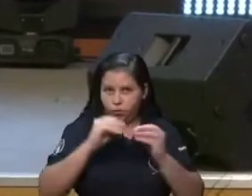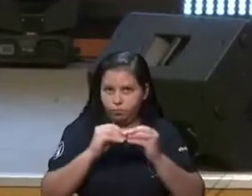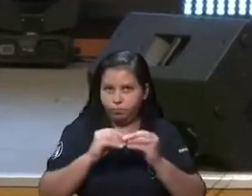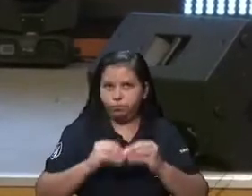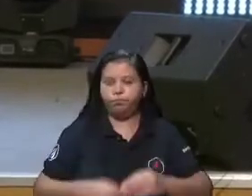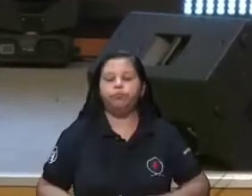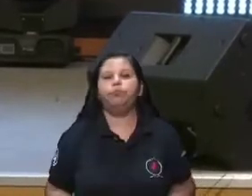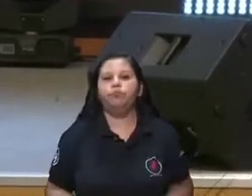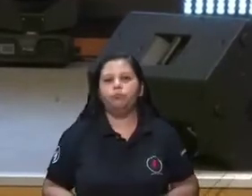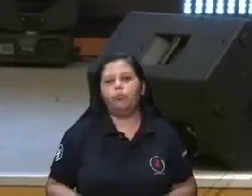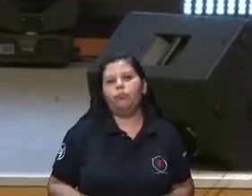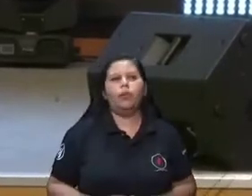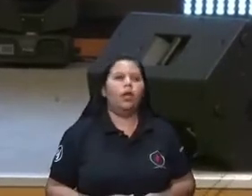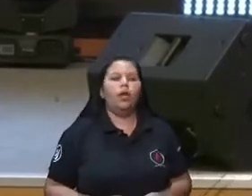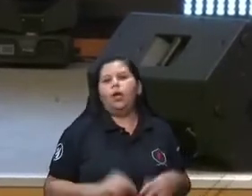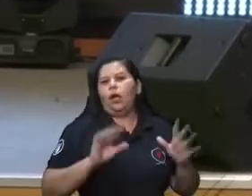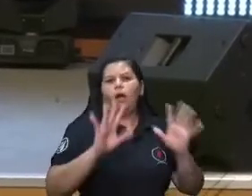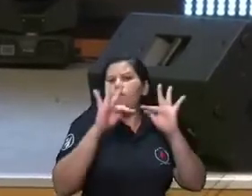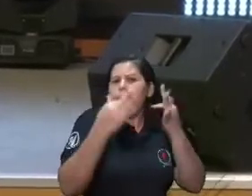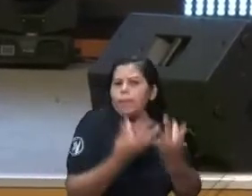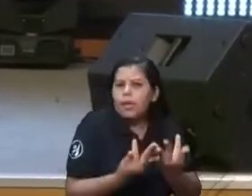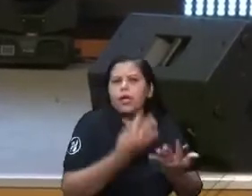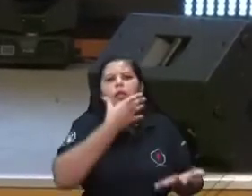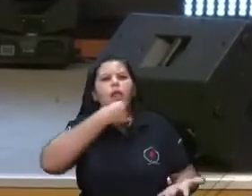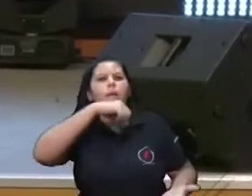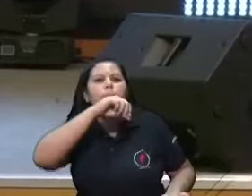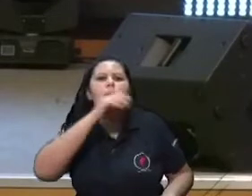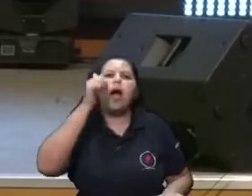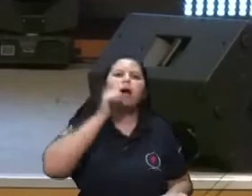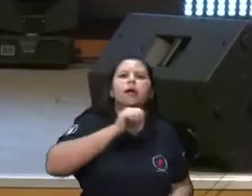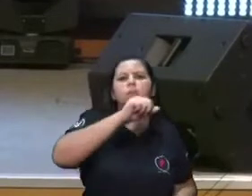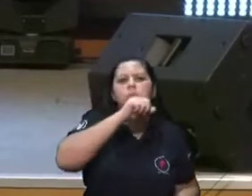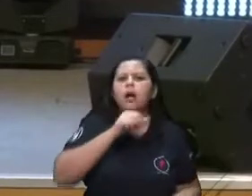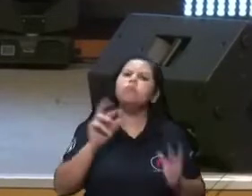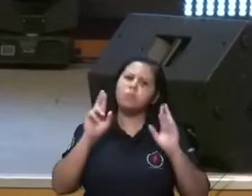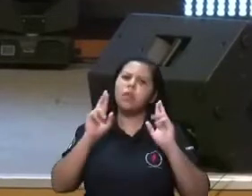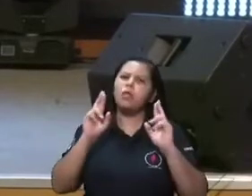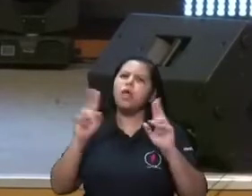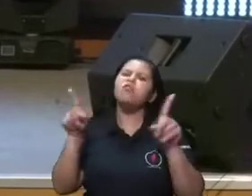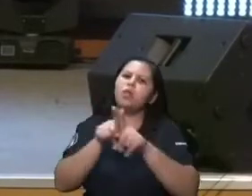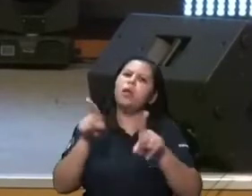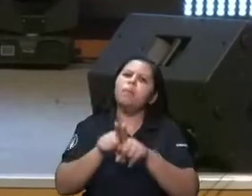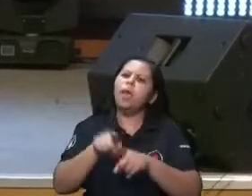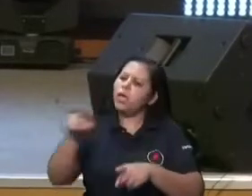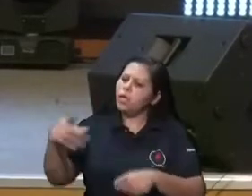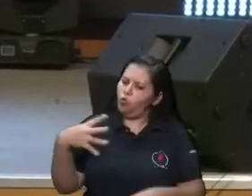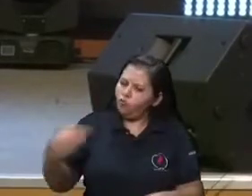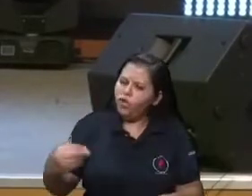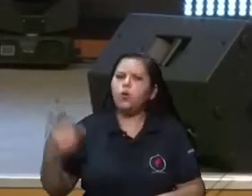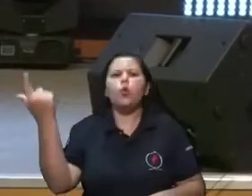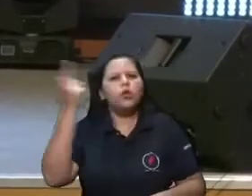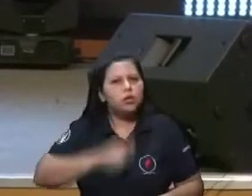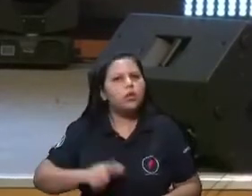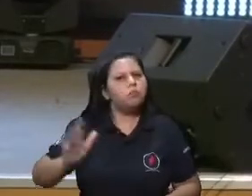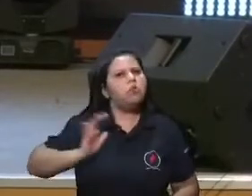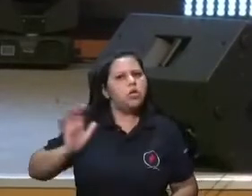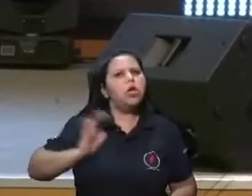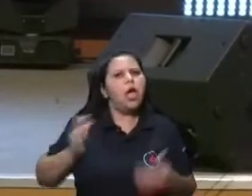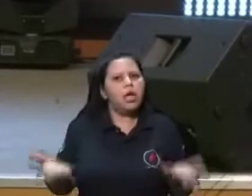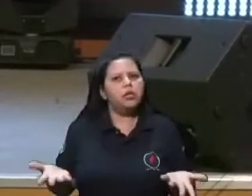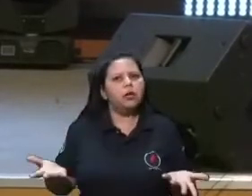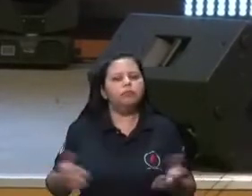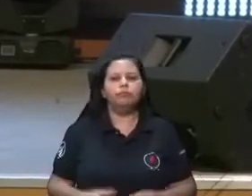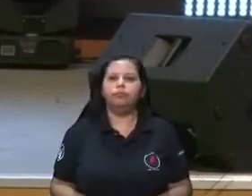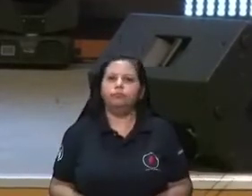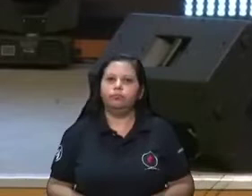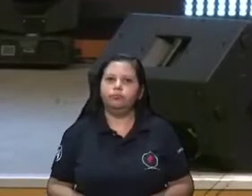Bons pais desejam também riquezas para seus filhos. Jacó agora olha